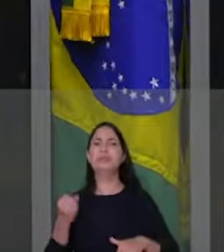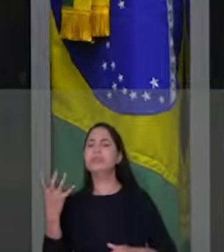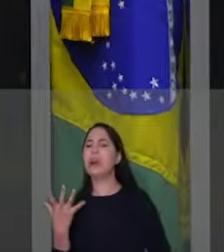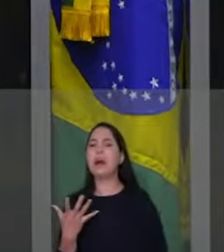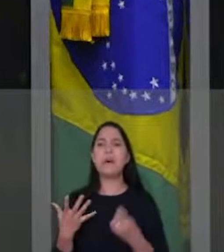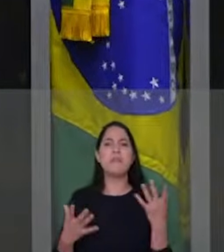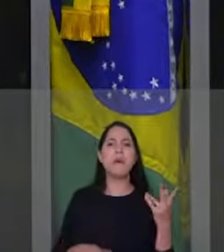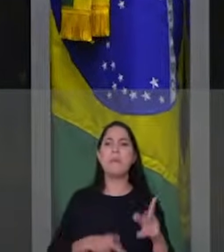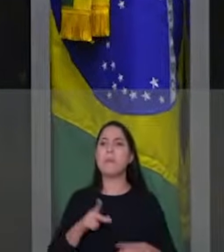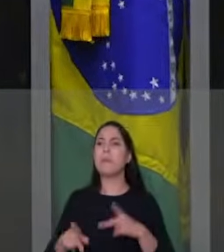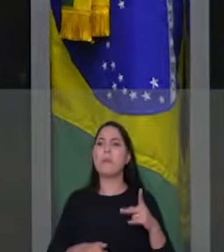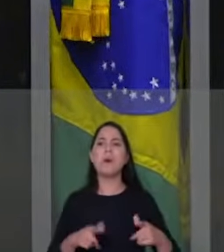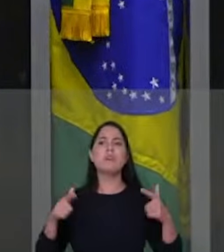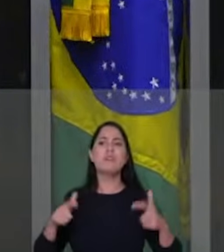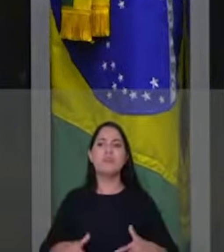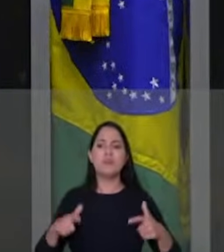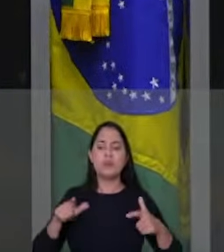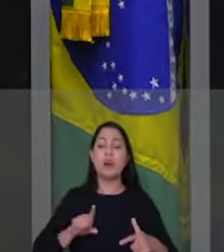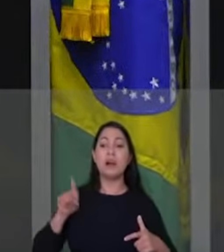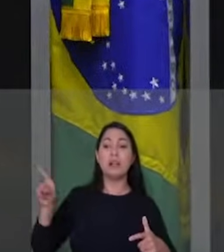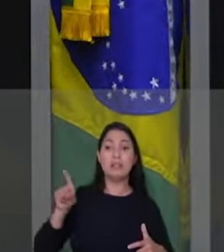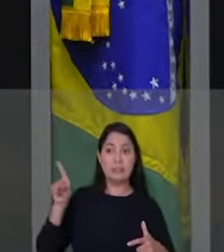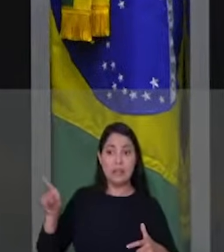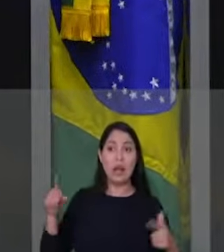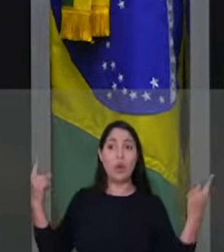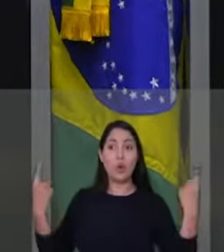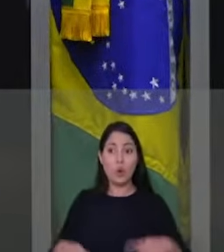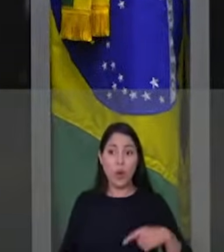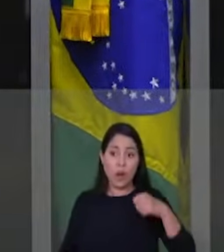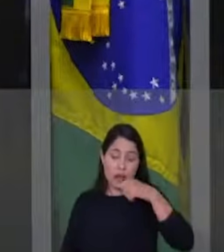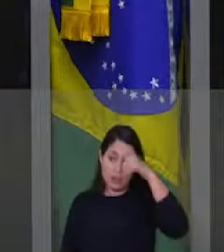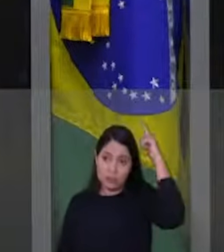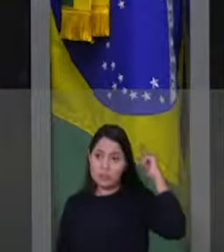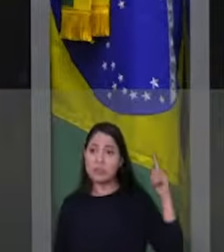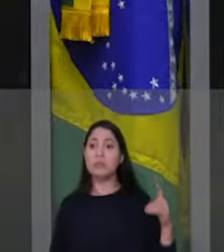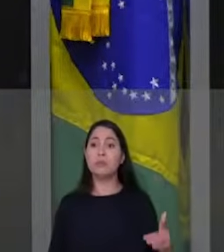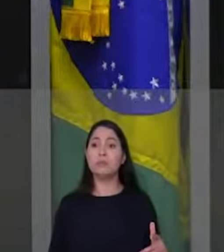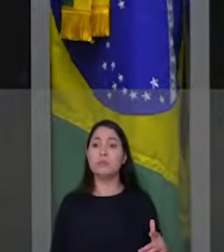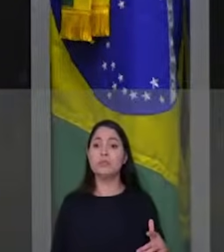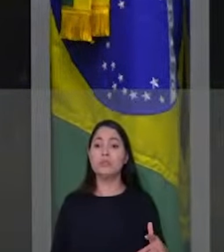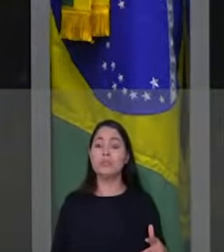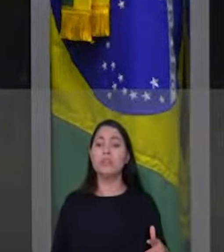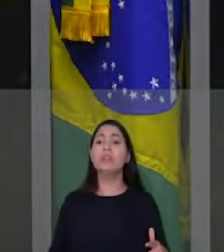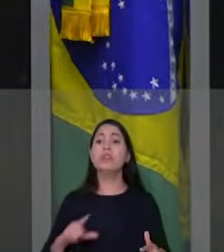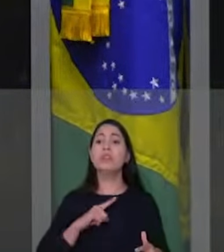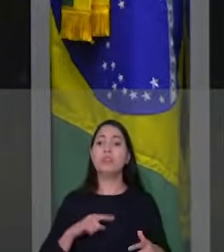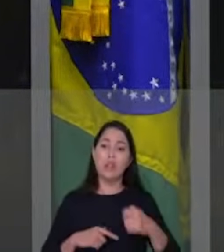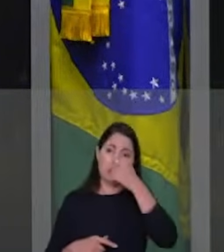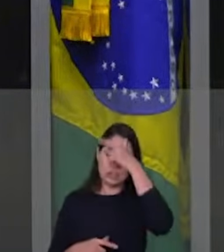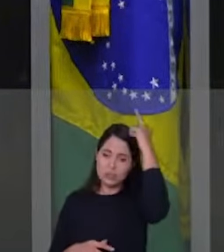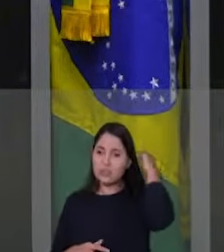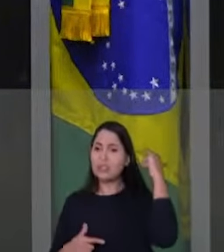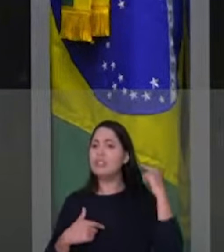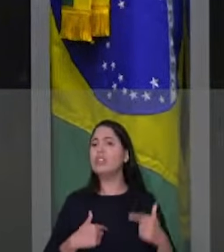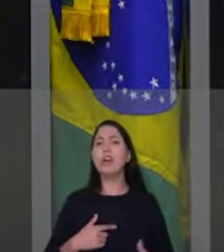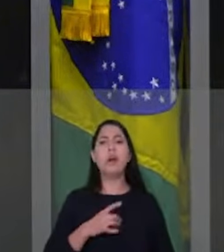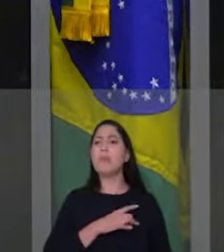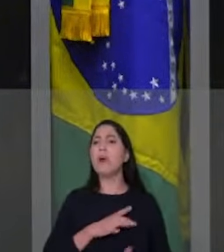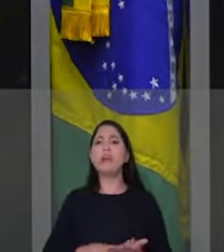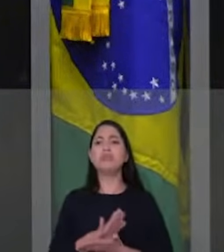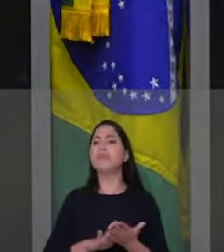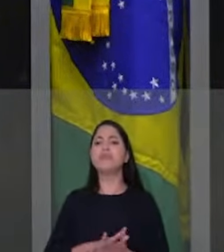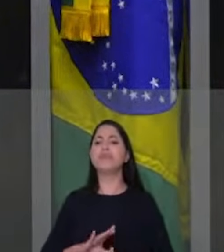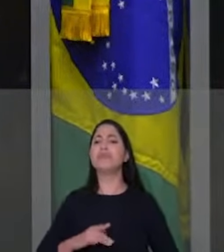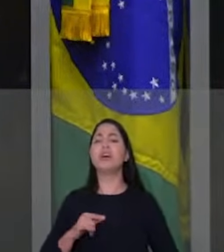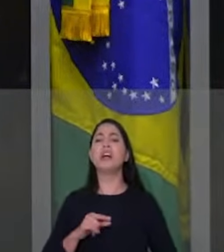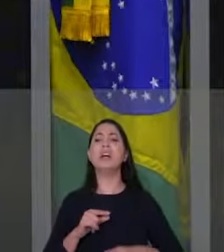na Avenida Paulista contra Alexandre de Moraes, que tem, e eu falo isso sem medo, que tem